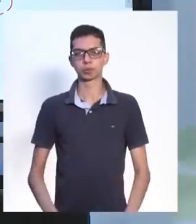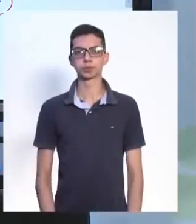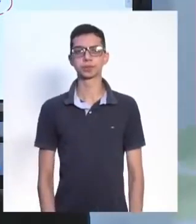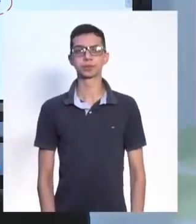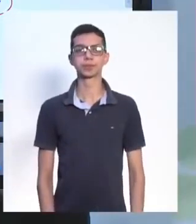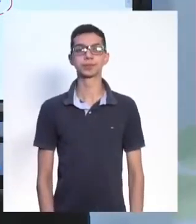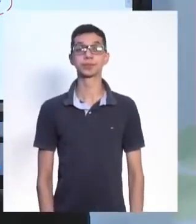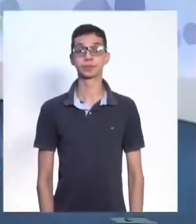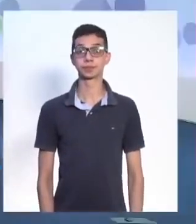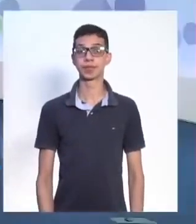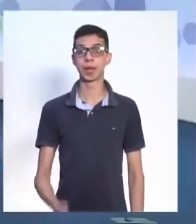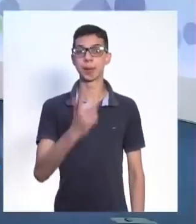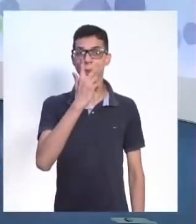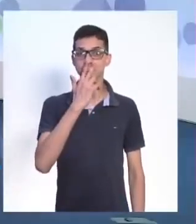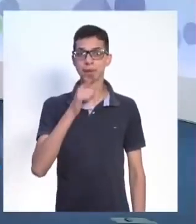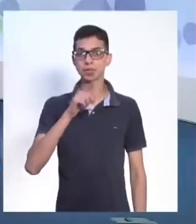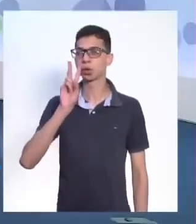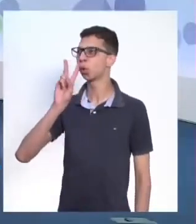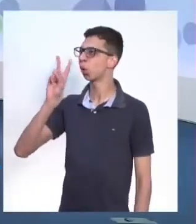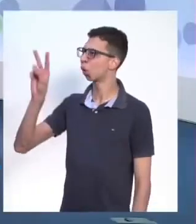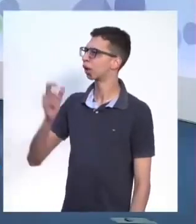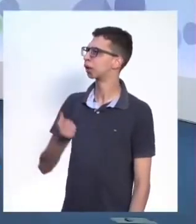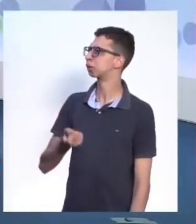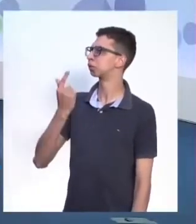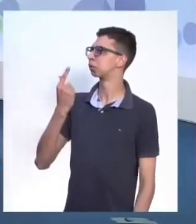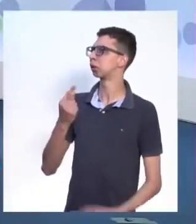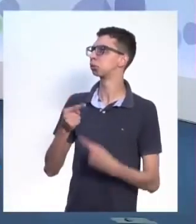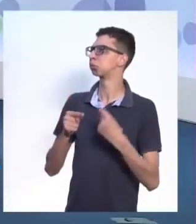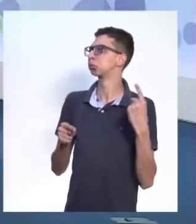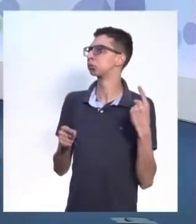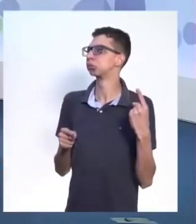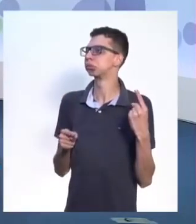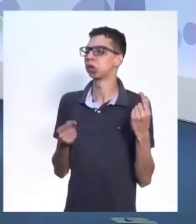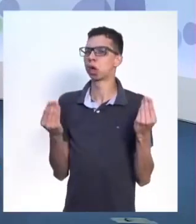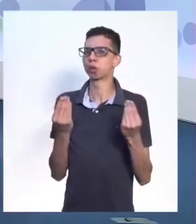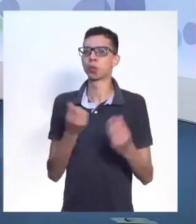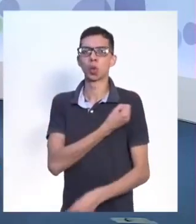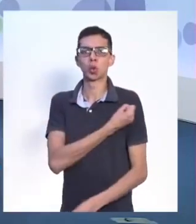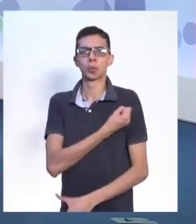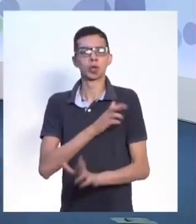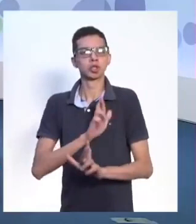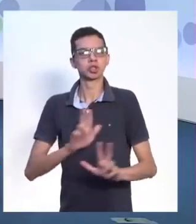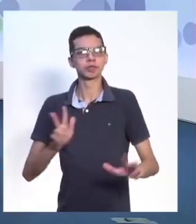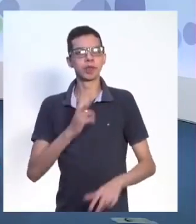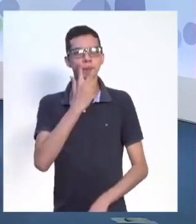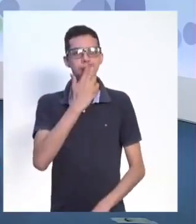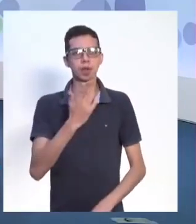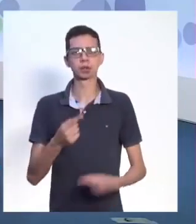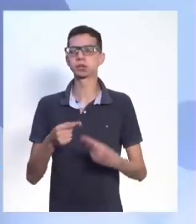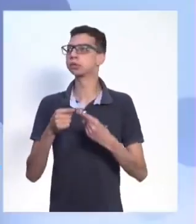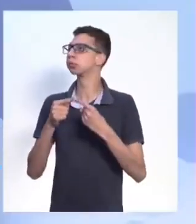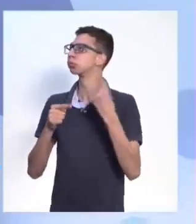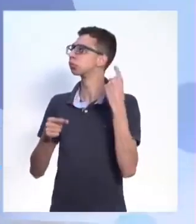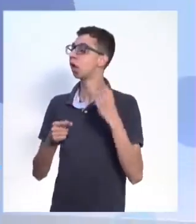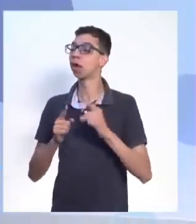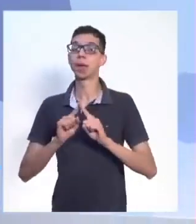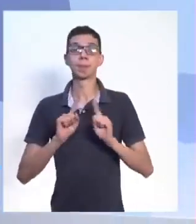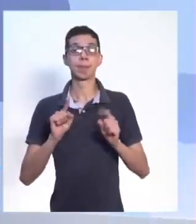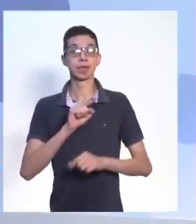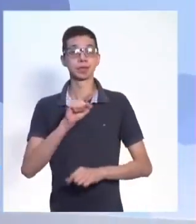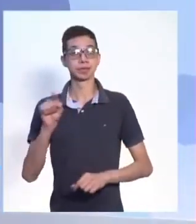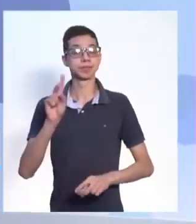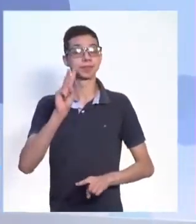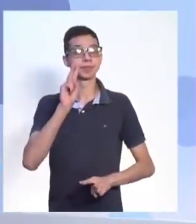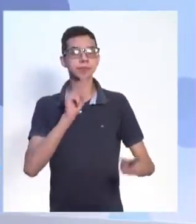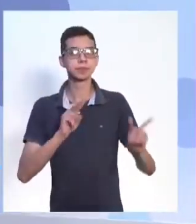vista parece que não tem nada a ver, né, Jonas? Você olha assim, parece que são coisas distintas, números completamente diferentes. Mas essa percepção